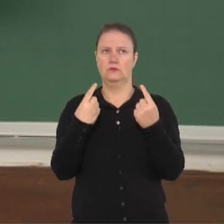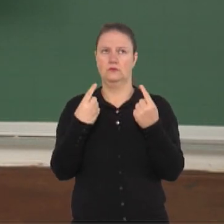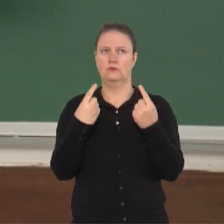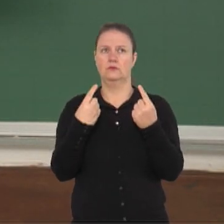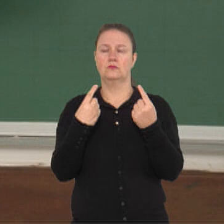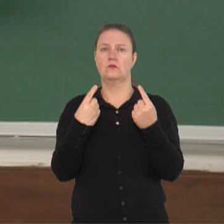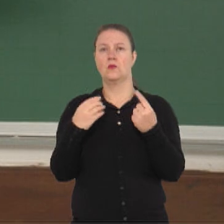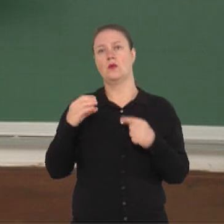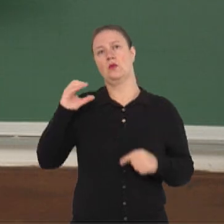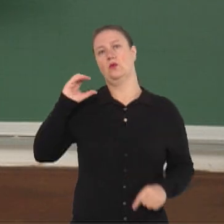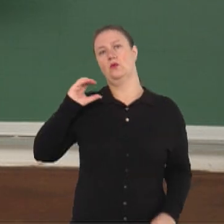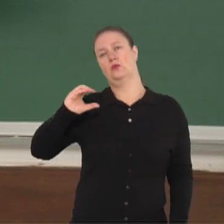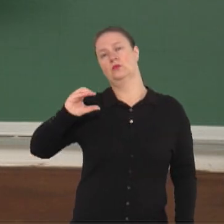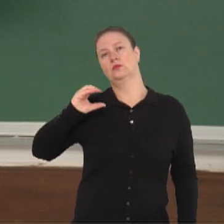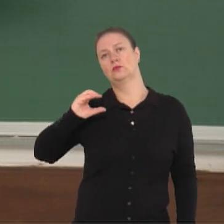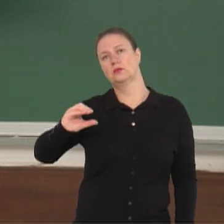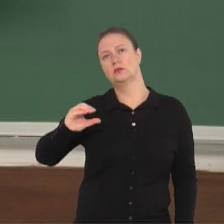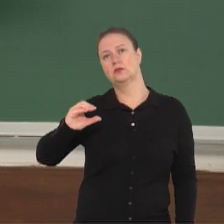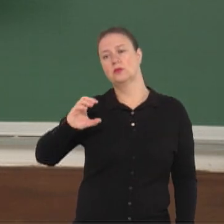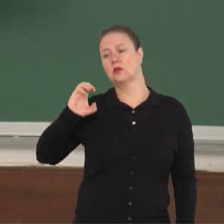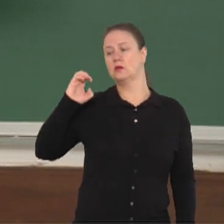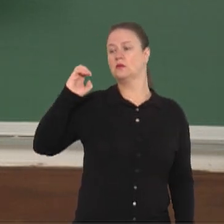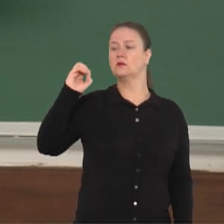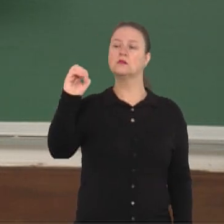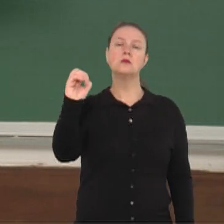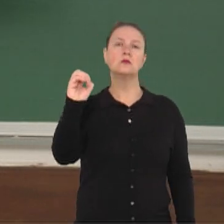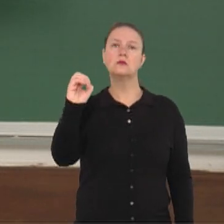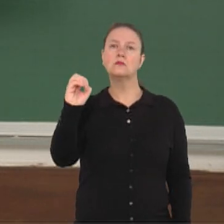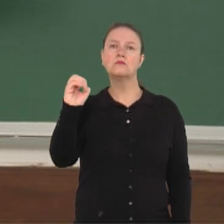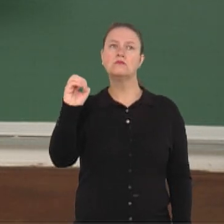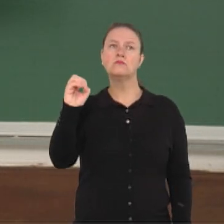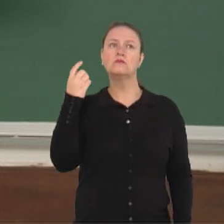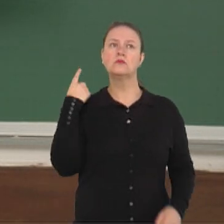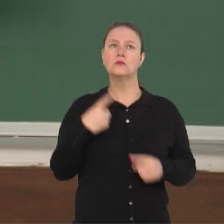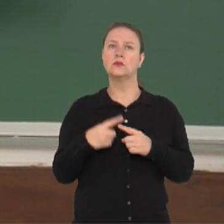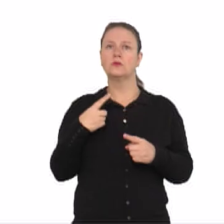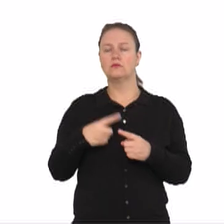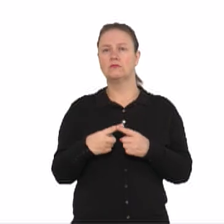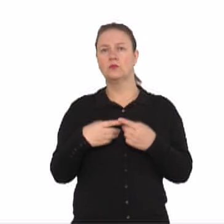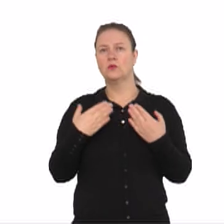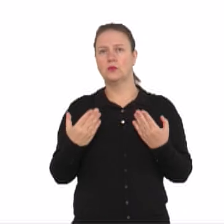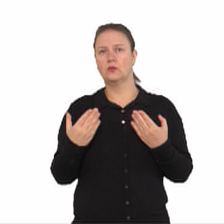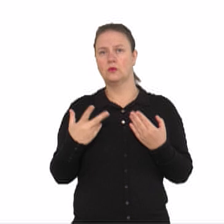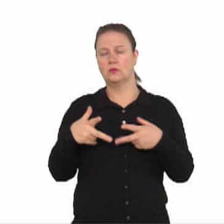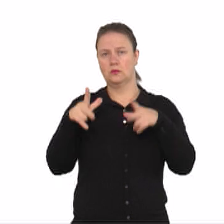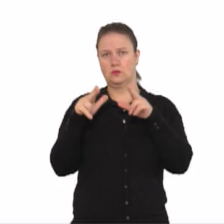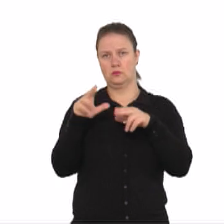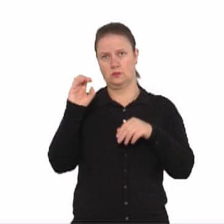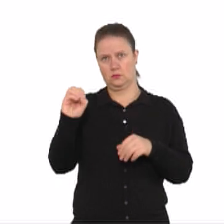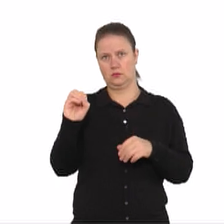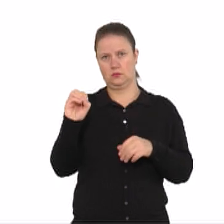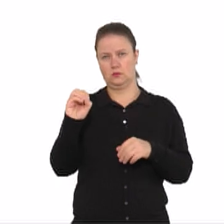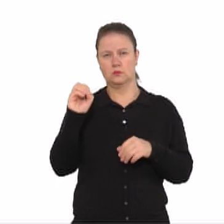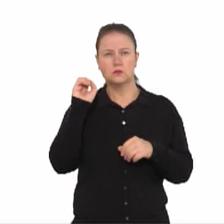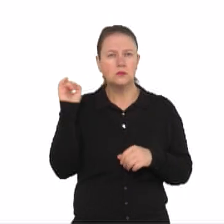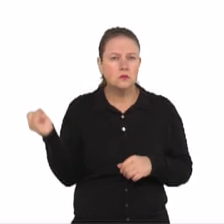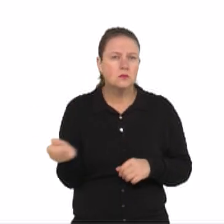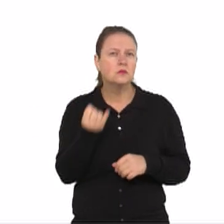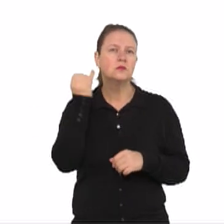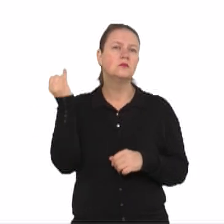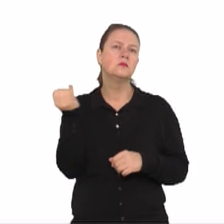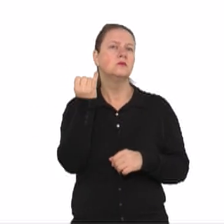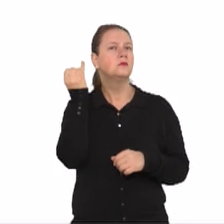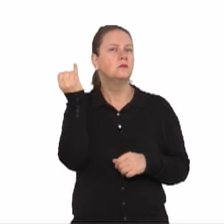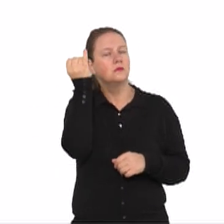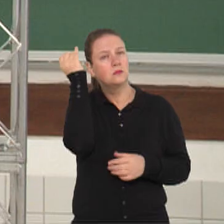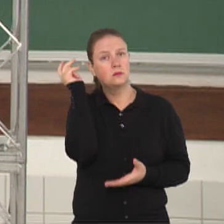não tem, ele é nulo, é zero. Por isso que c igual a zero. Veja, é importante